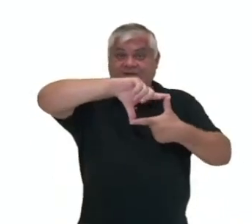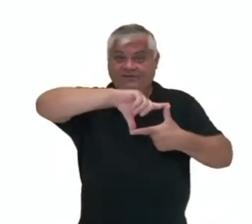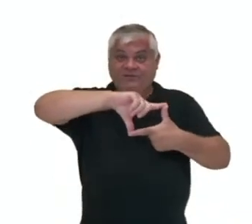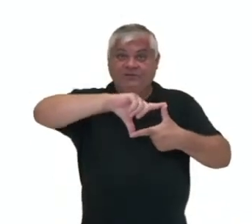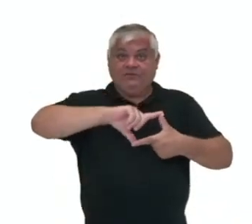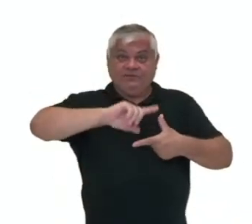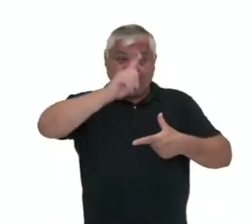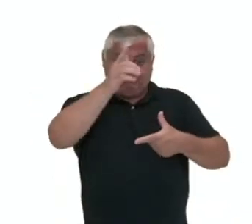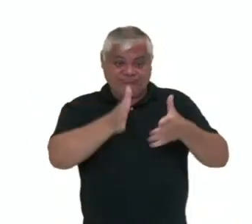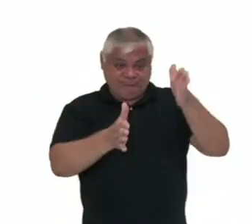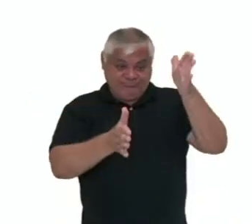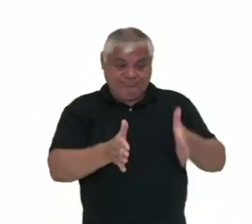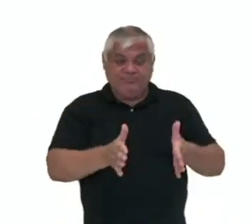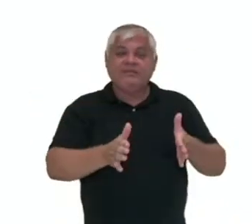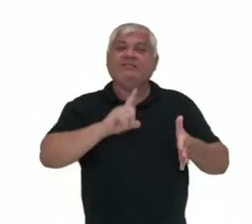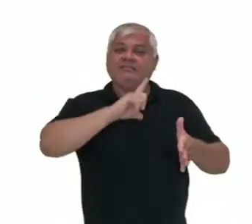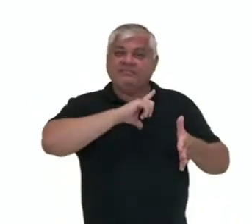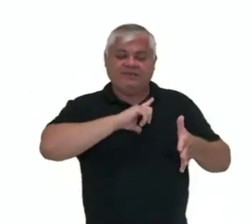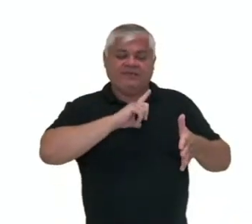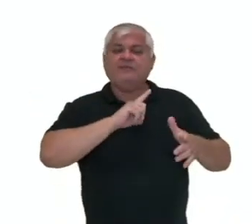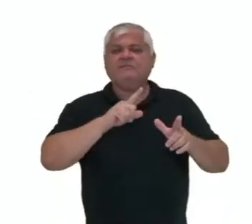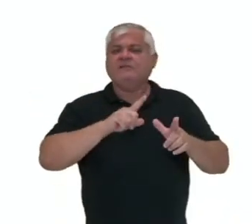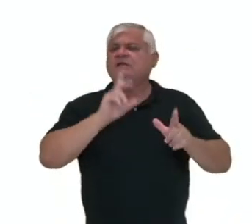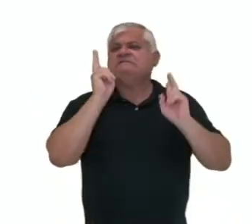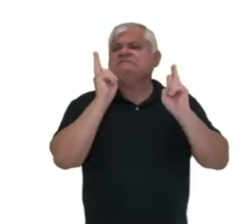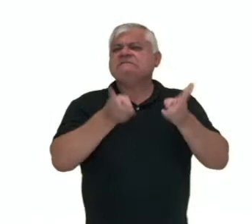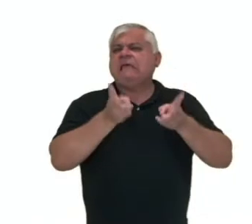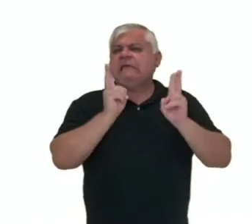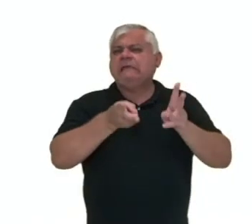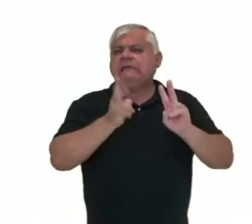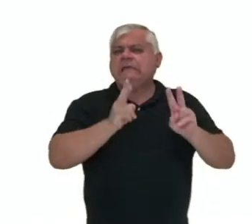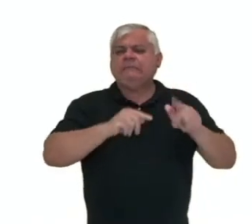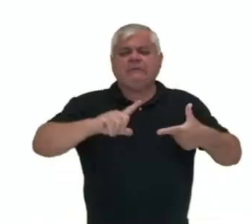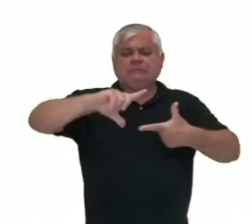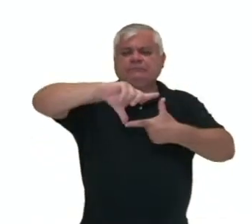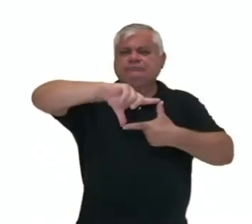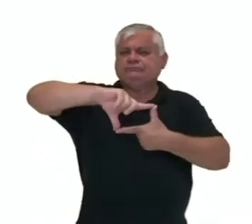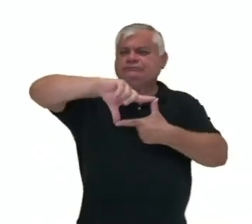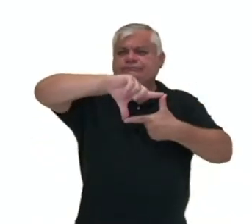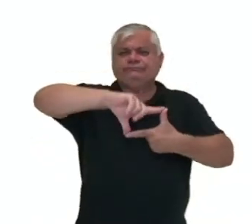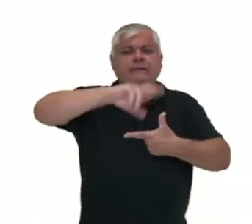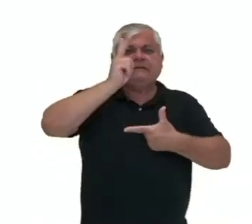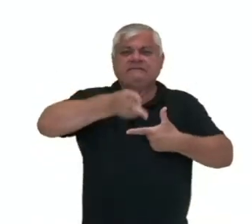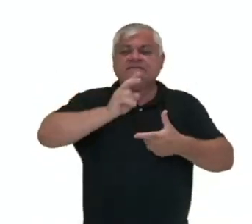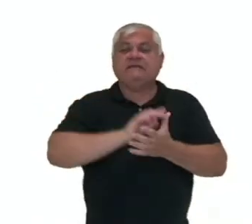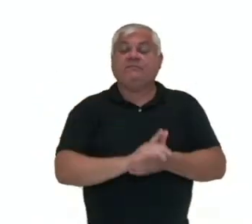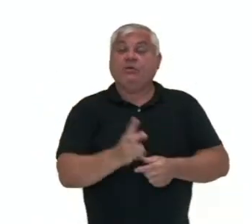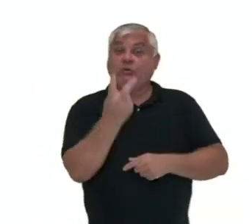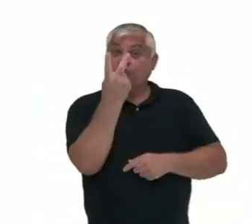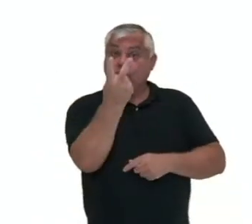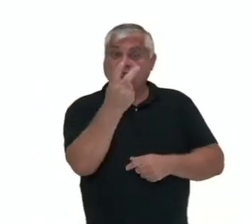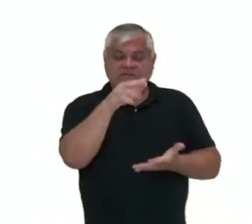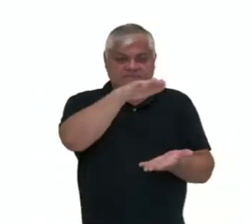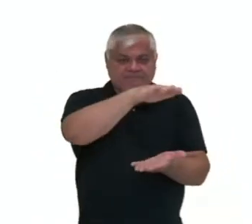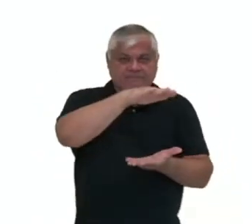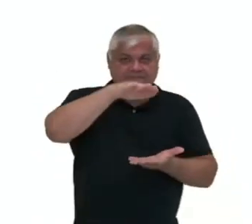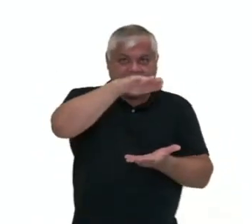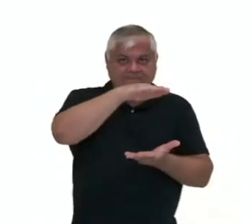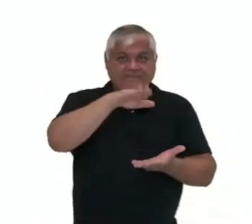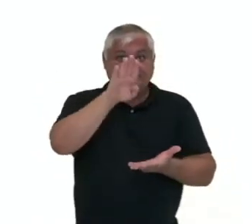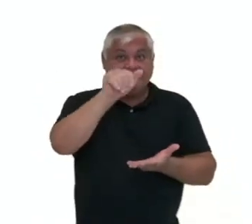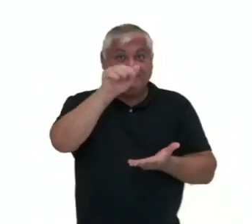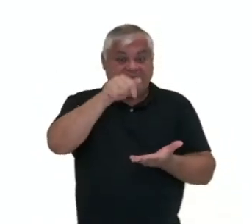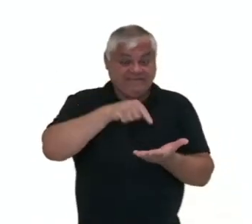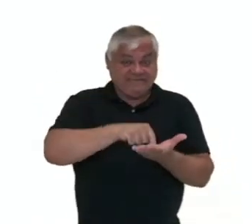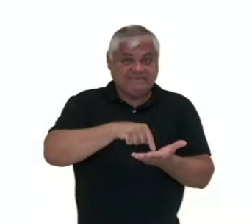laterais. Então, as laterais deles é sempre compostas por faces retangulares e duas bases que ficam uma em cima ali na